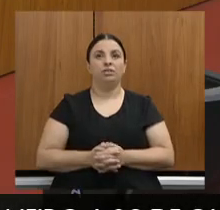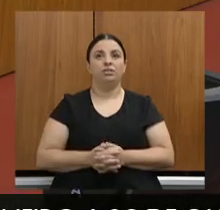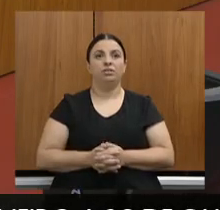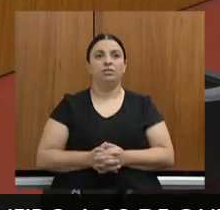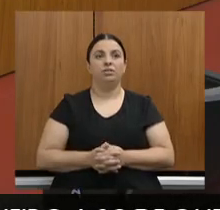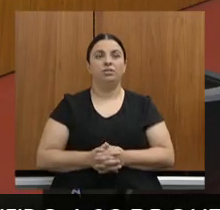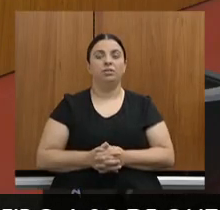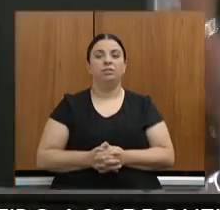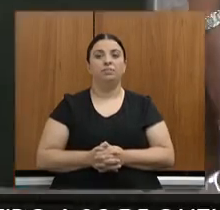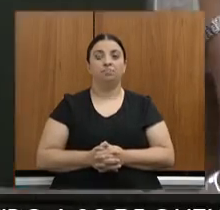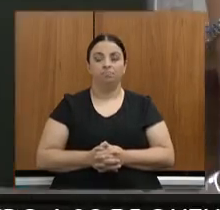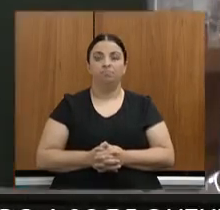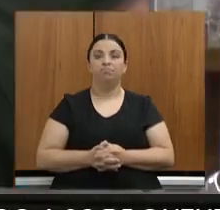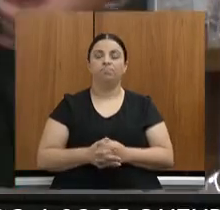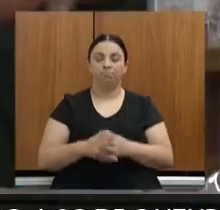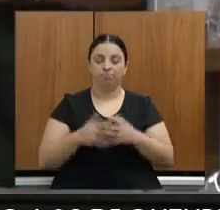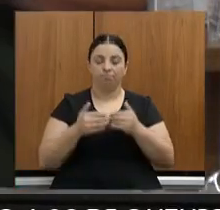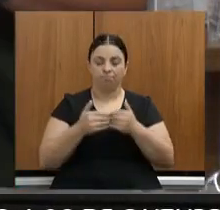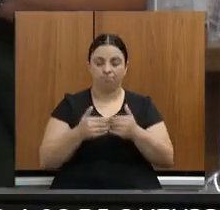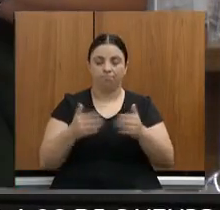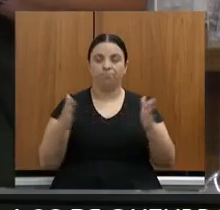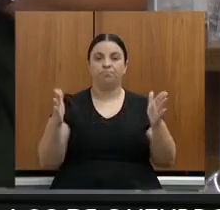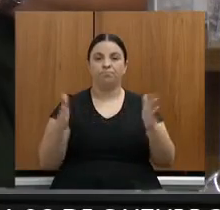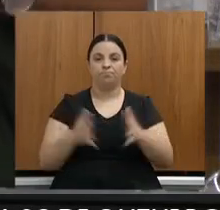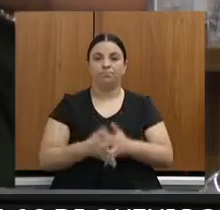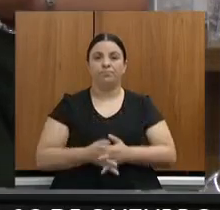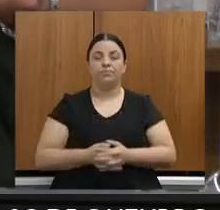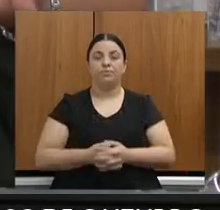bem vamos começar então